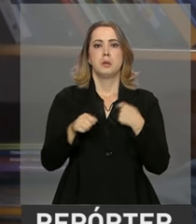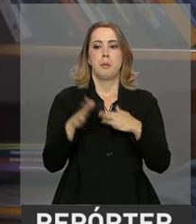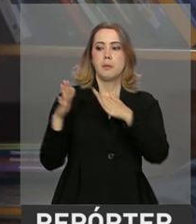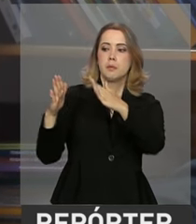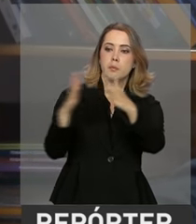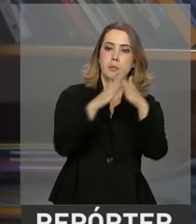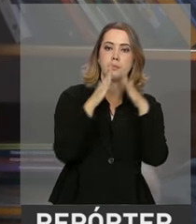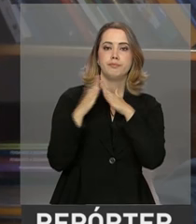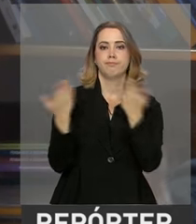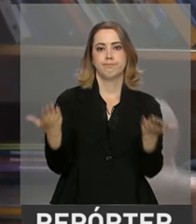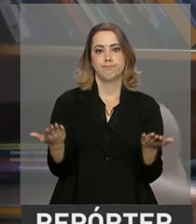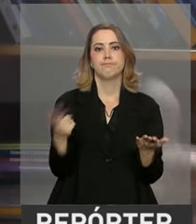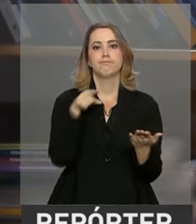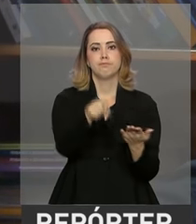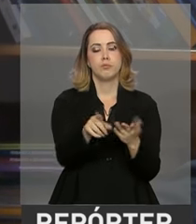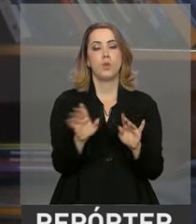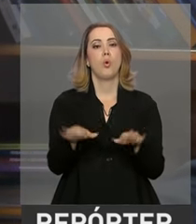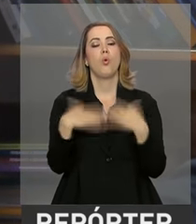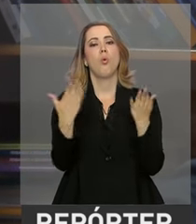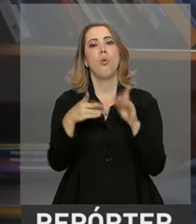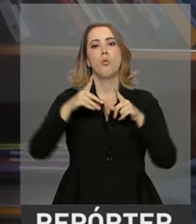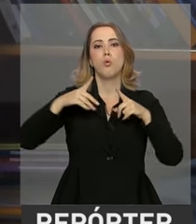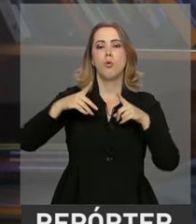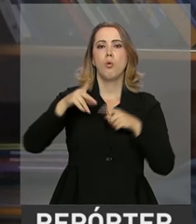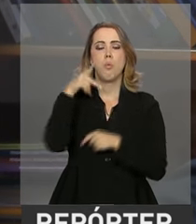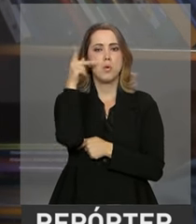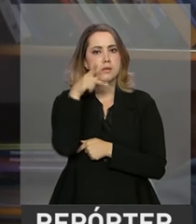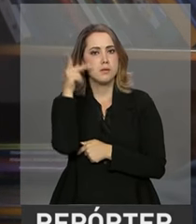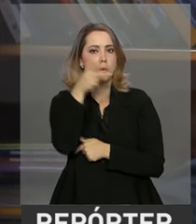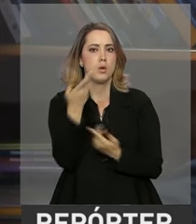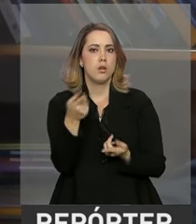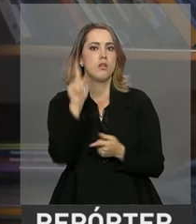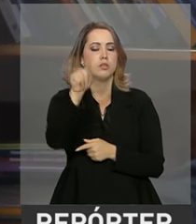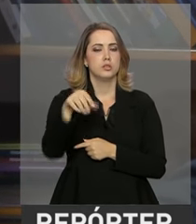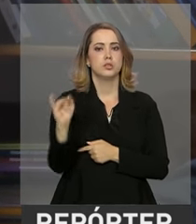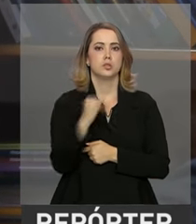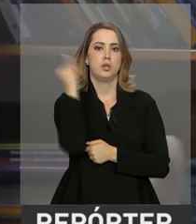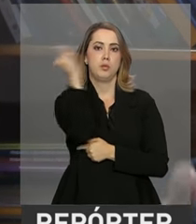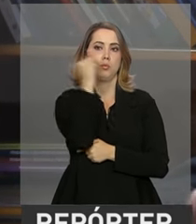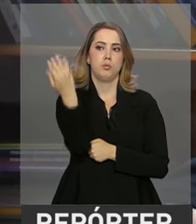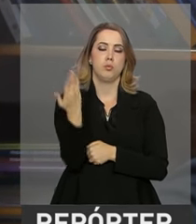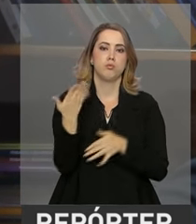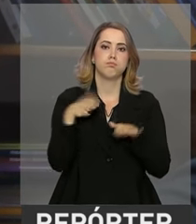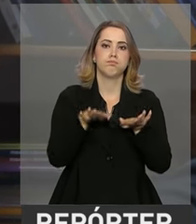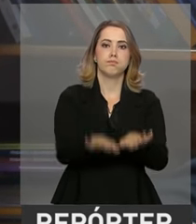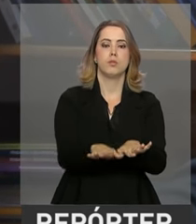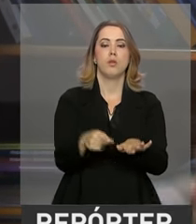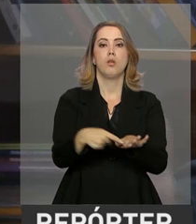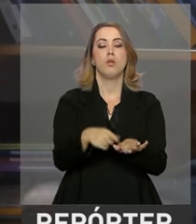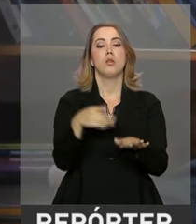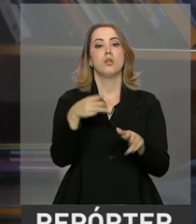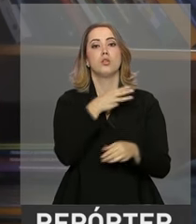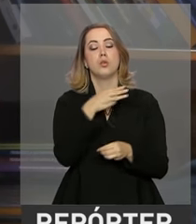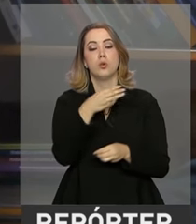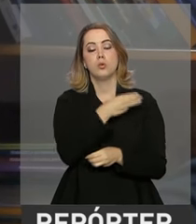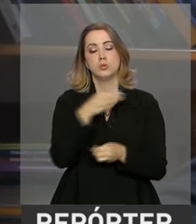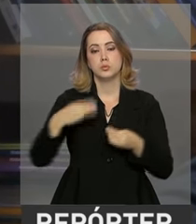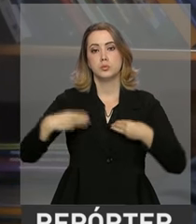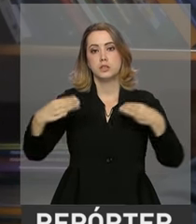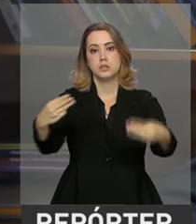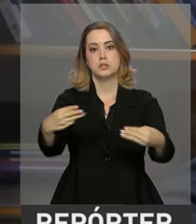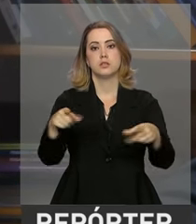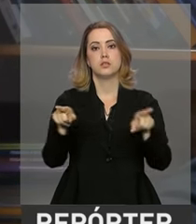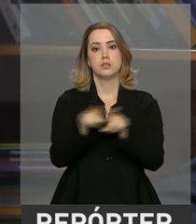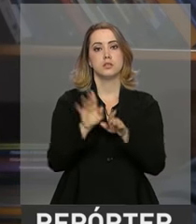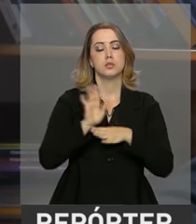alojamento para isso. Então, essas políticas do do que são importantes da integração, o ministério aproia através de fomentos